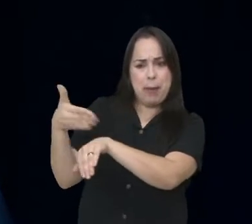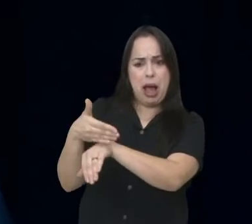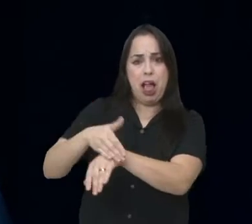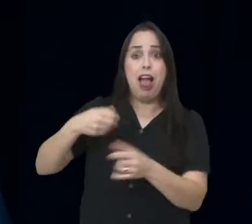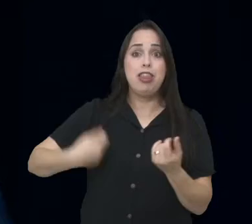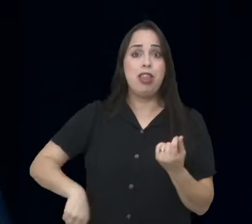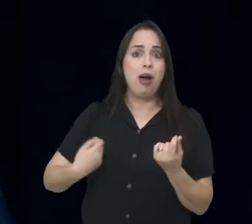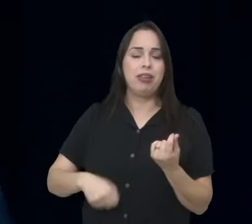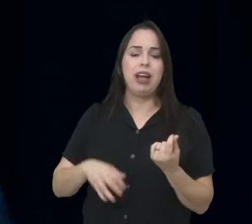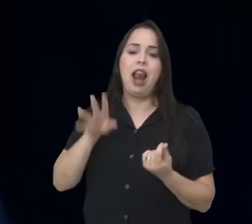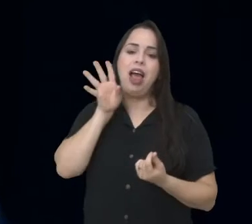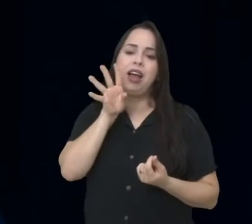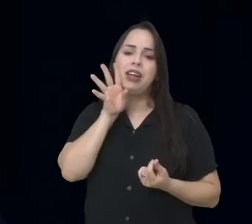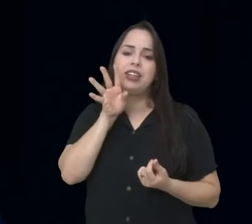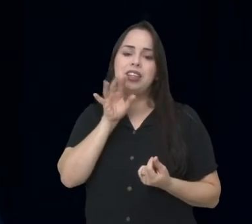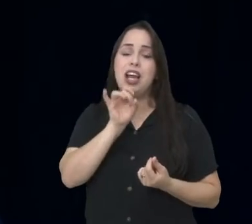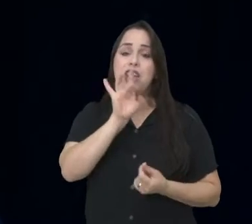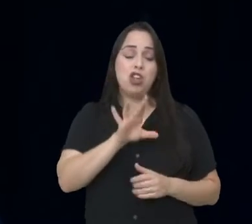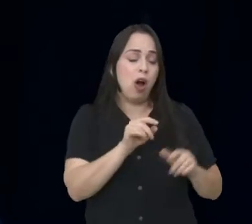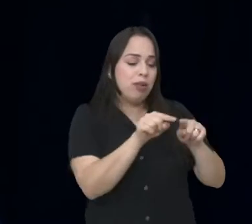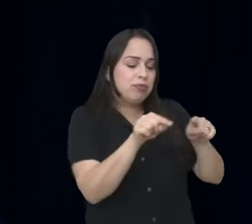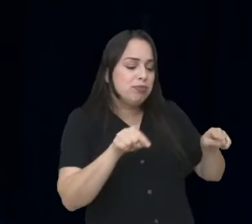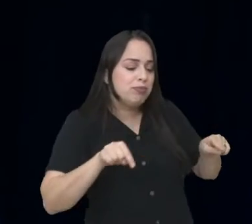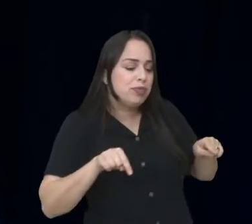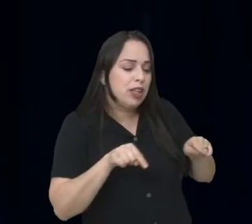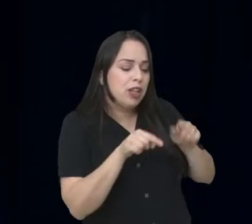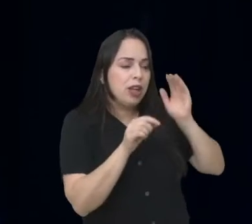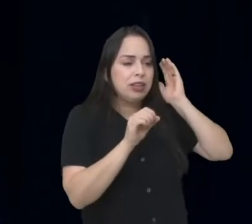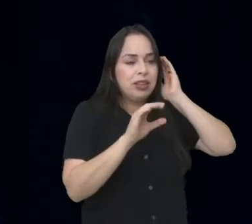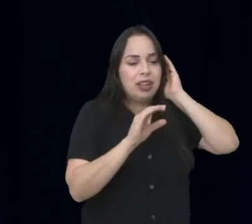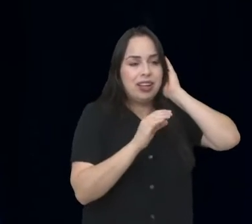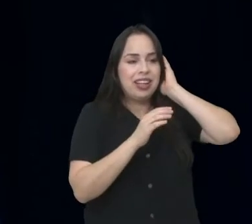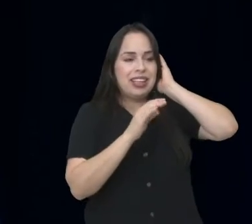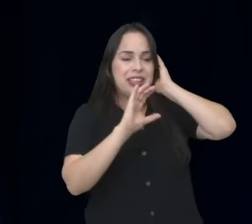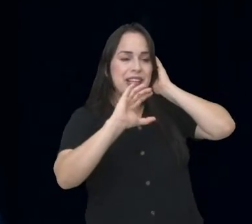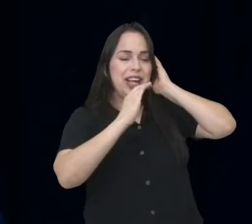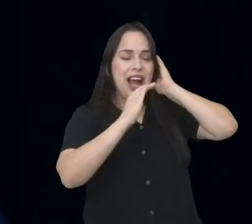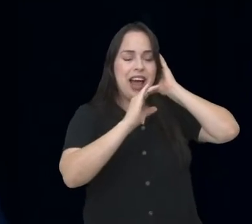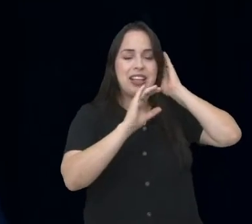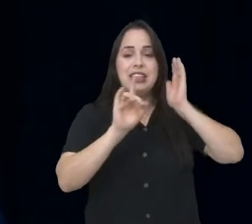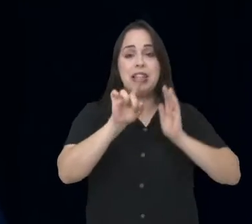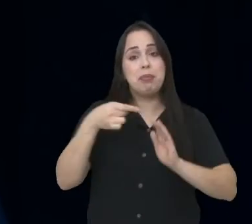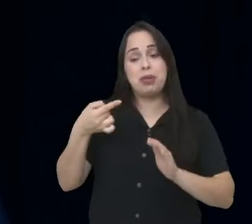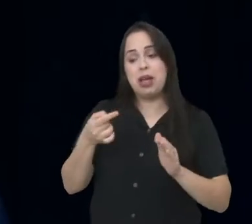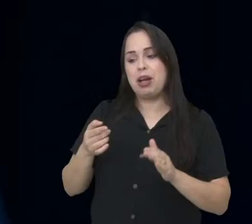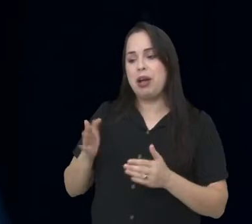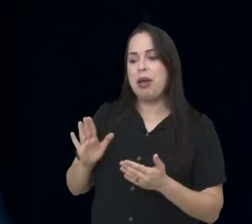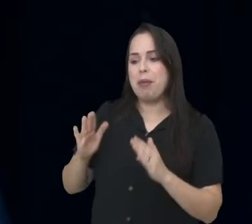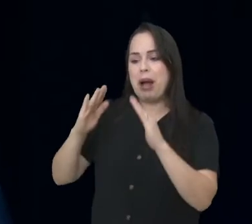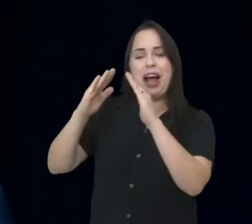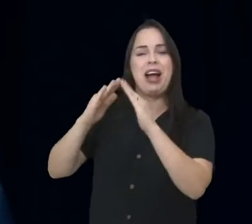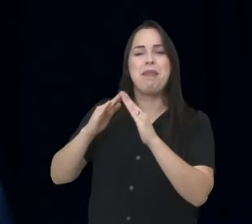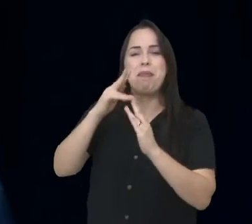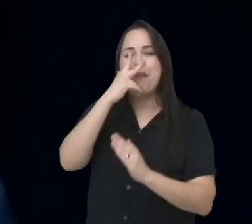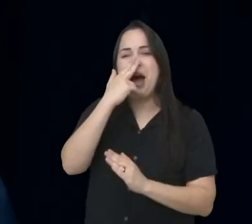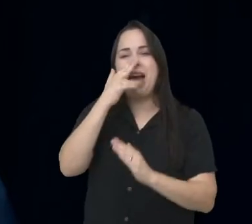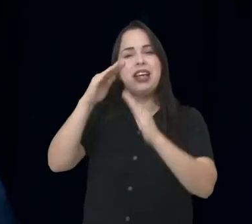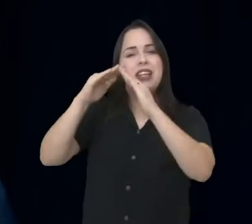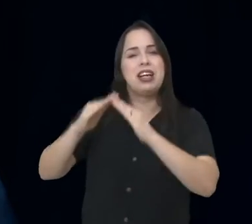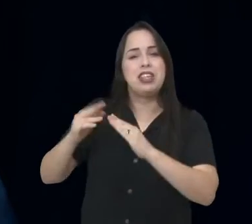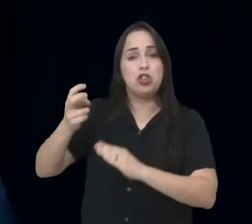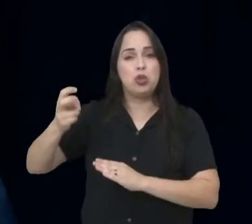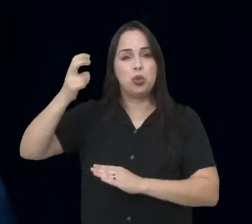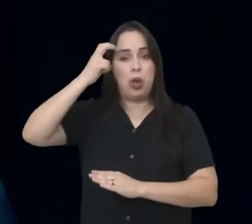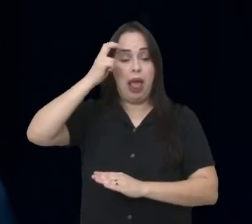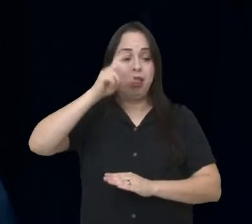legal que era uma ideia de um estúdio que hoje em dia se transformou assim, numa casa de cultura, onde ainda existem as gravações